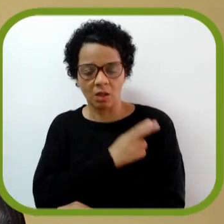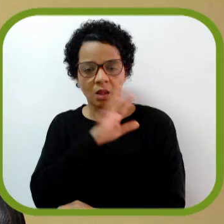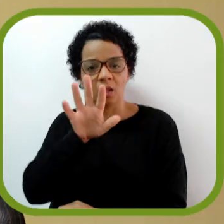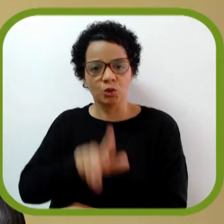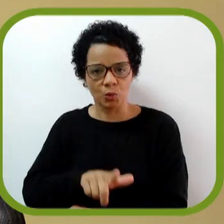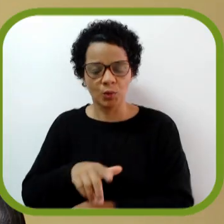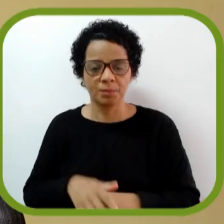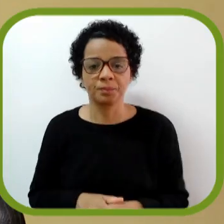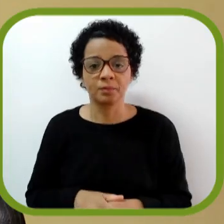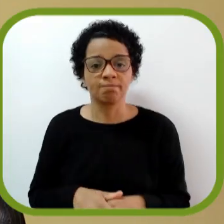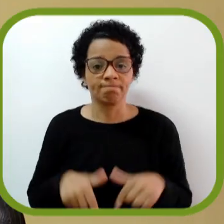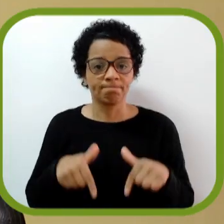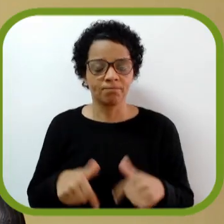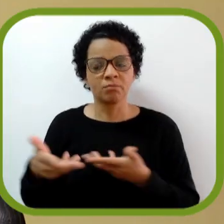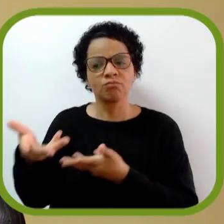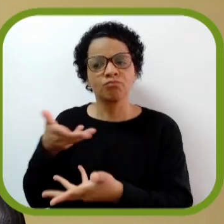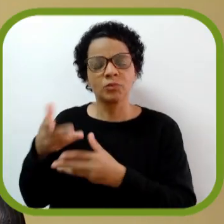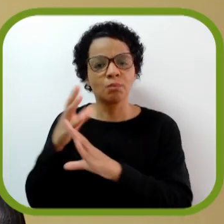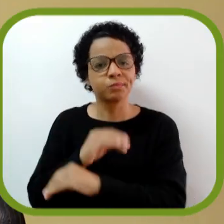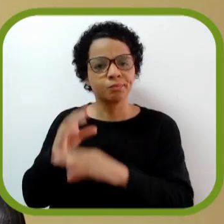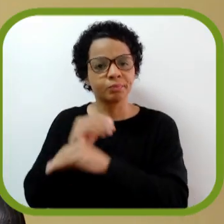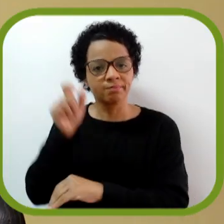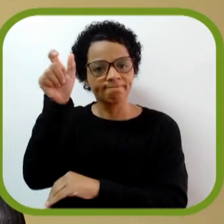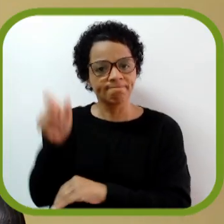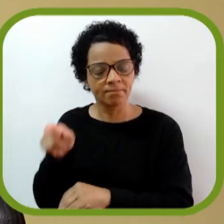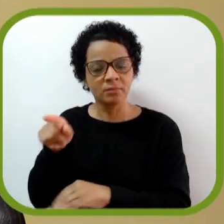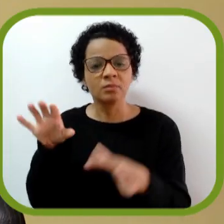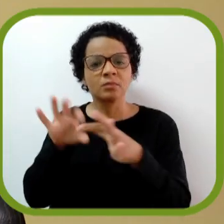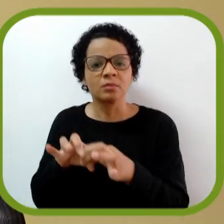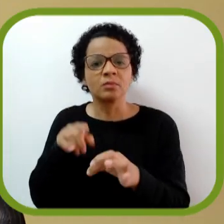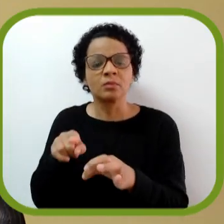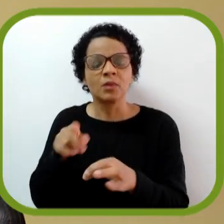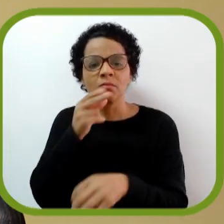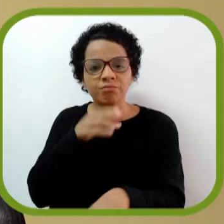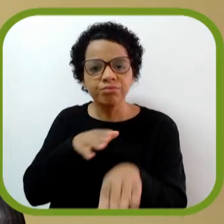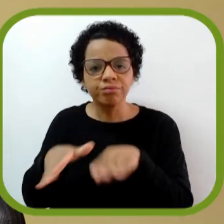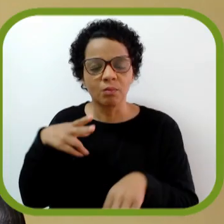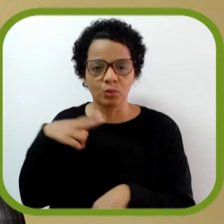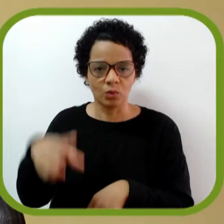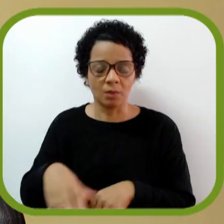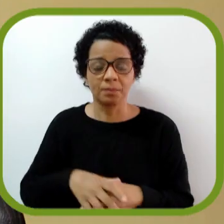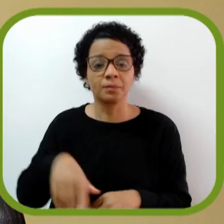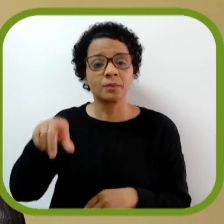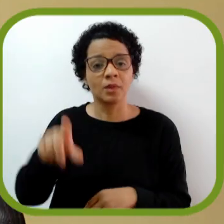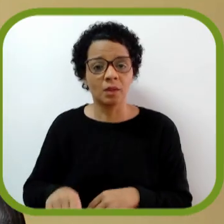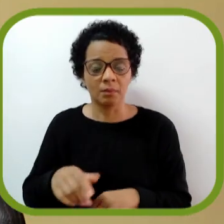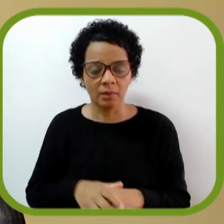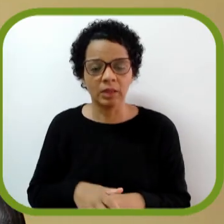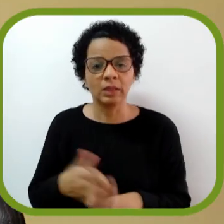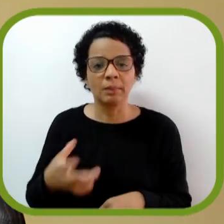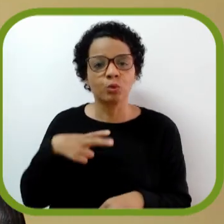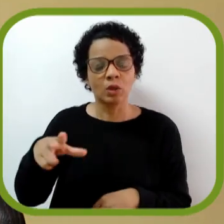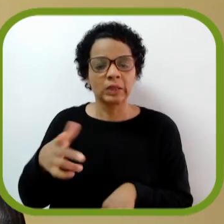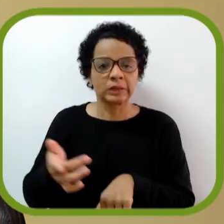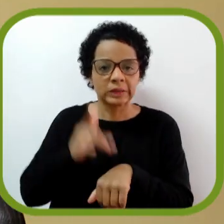à Universidade de Lisboa. Neste Panorâmica, conversamos com Filipe Medeiros Rosas acerca da atividade sísmica em Portugal, bem como analisamos